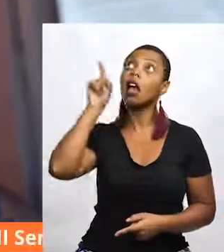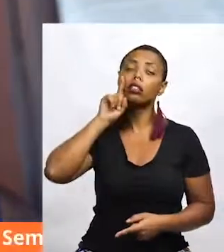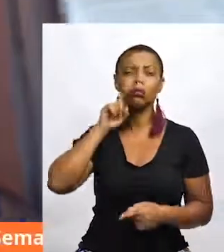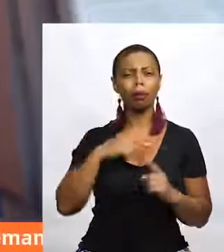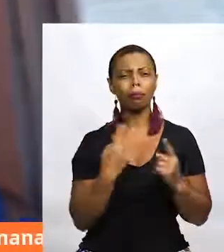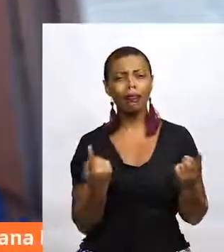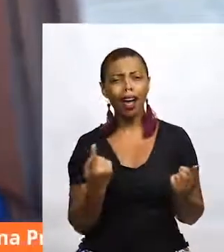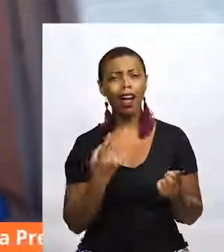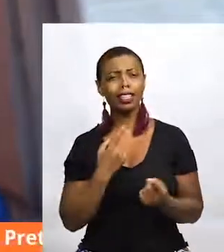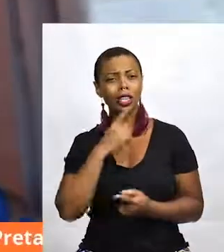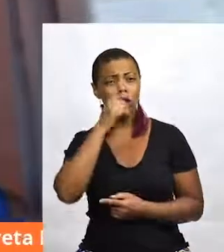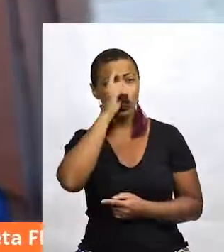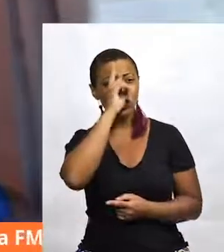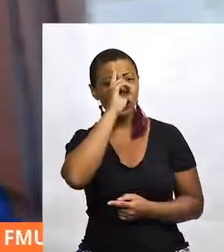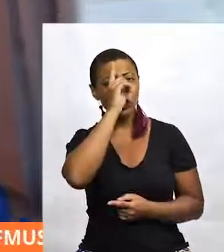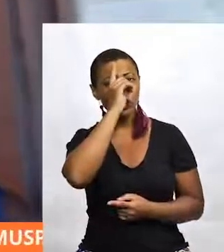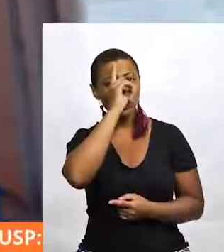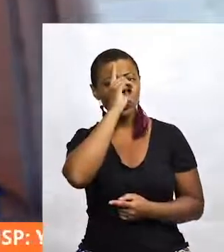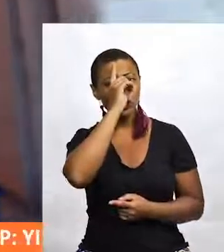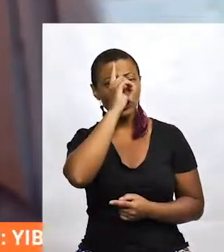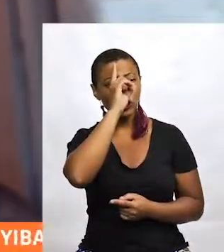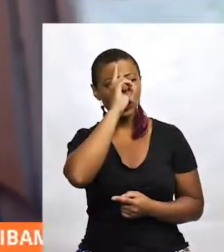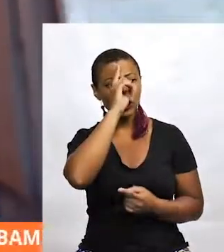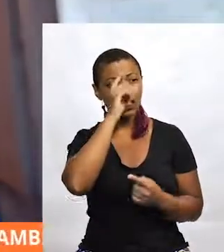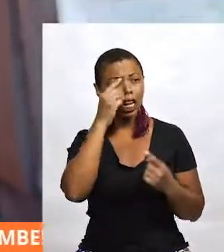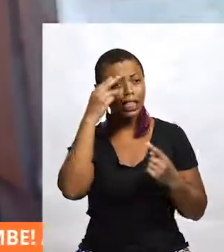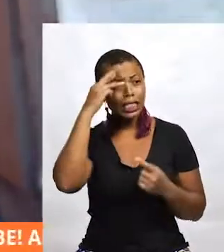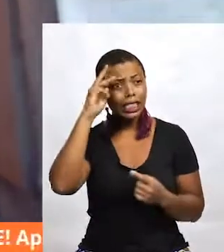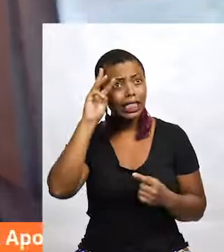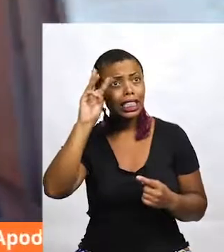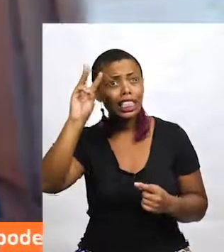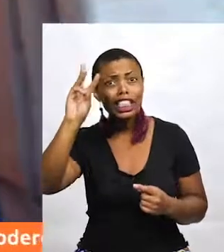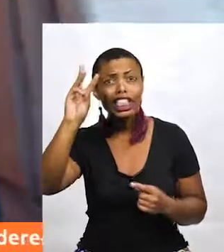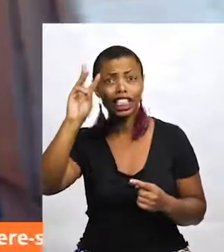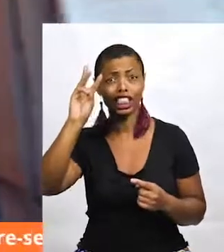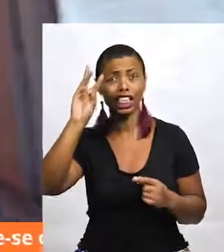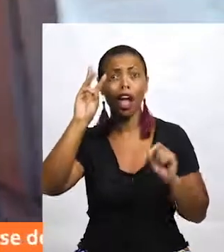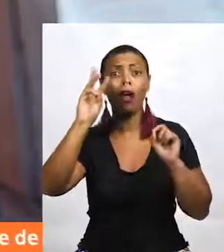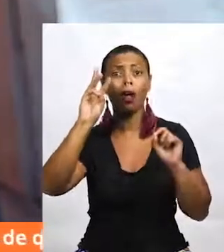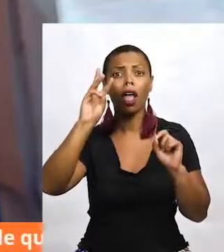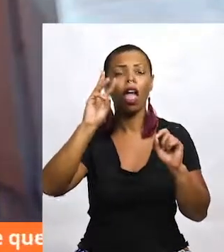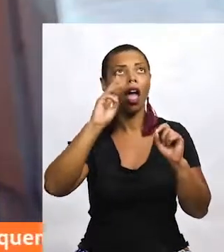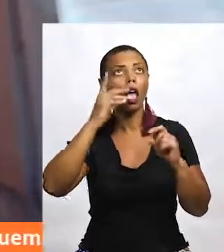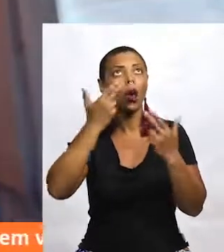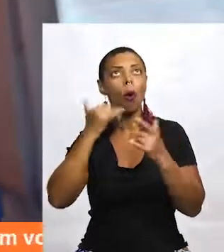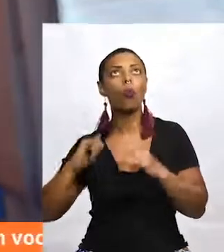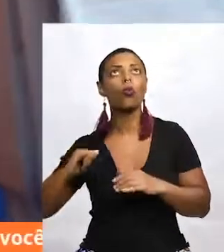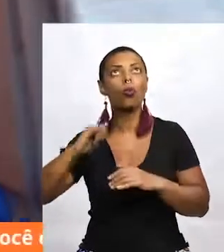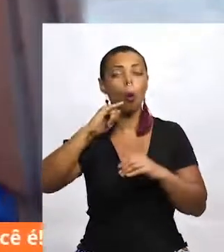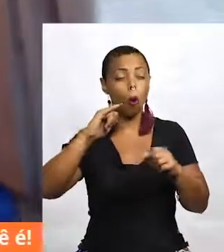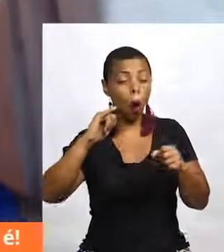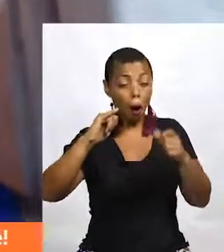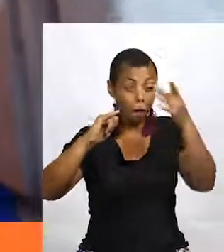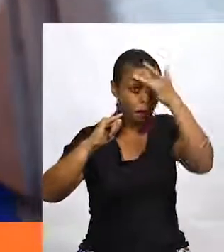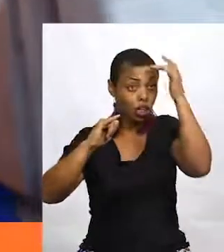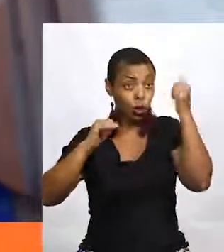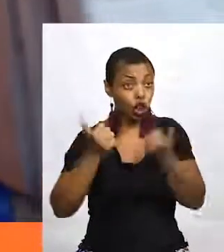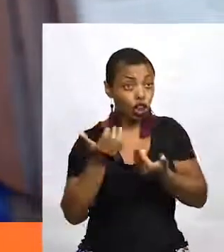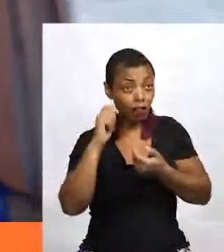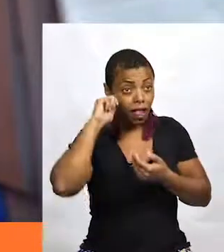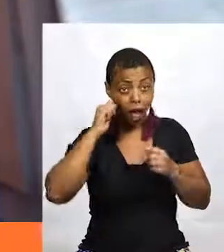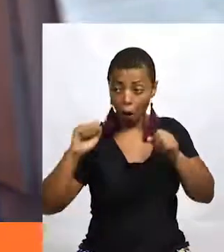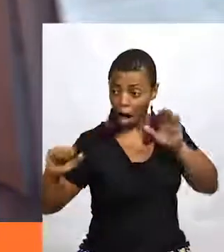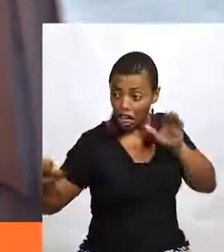3 dias a gente enche um Boeing de jovens negros e derruba o Boeing, precisou alguém morrer nos Estados Unidos para que o Brasil se descobrisse